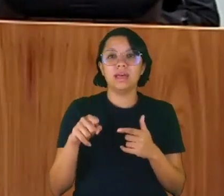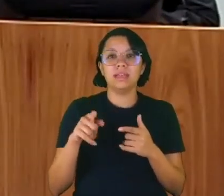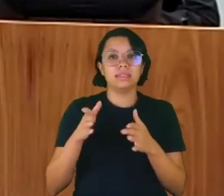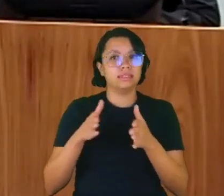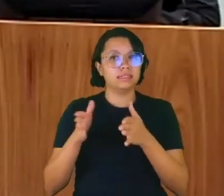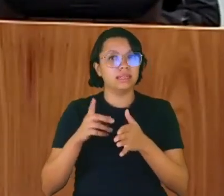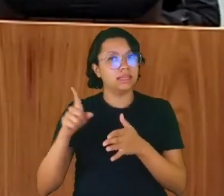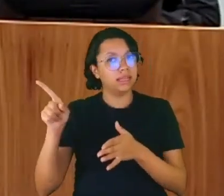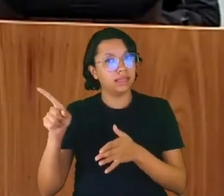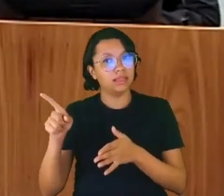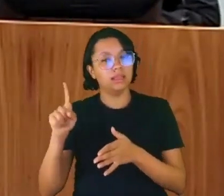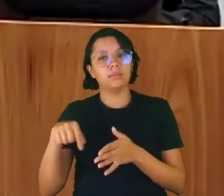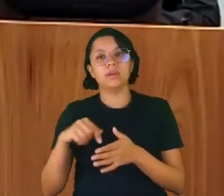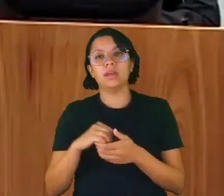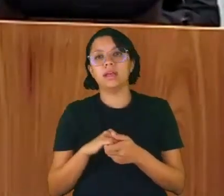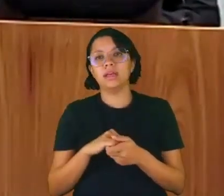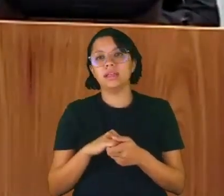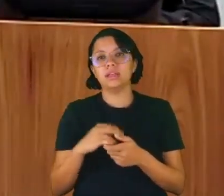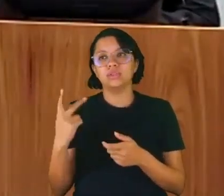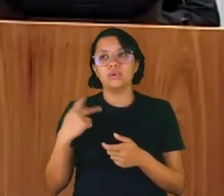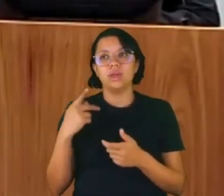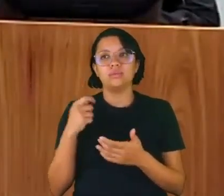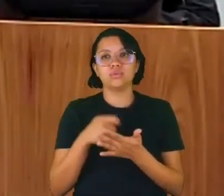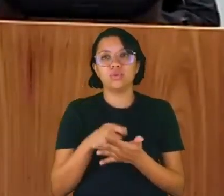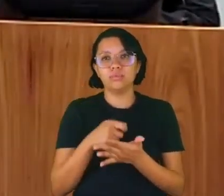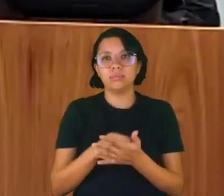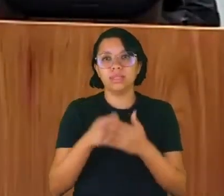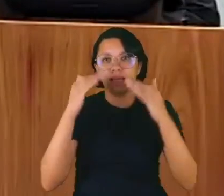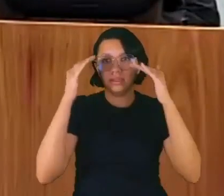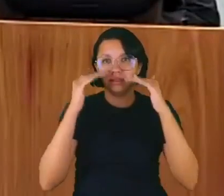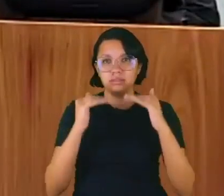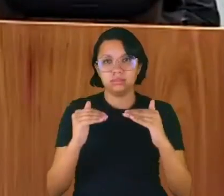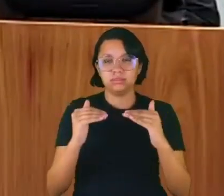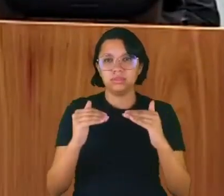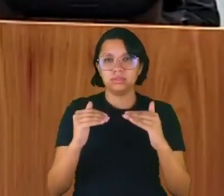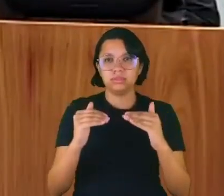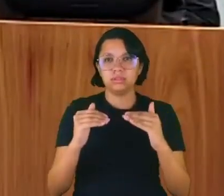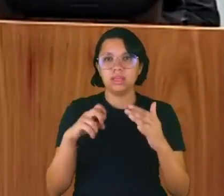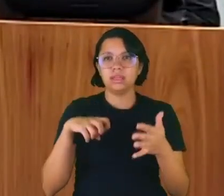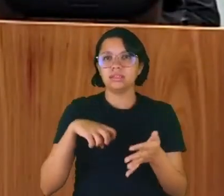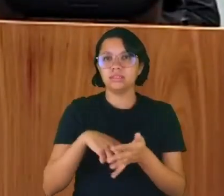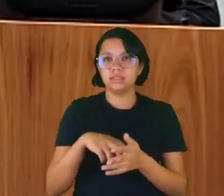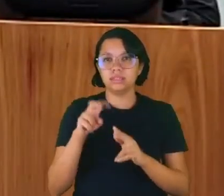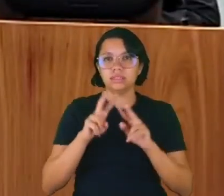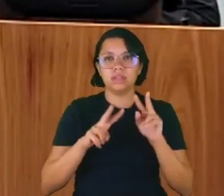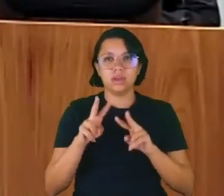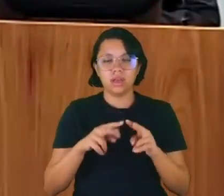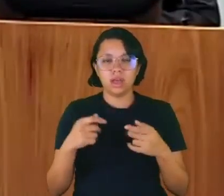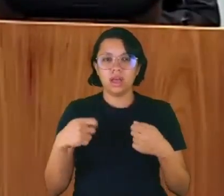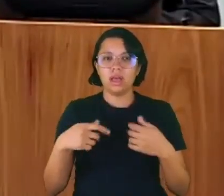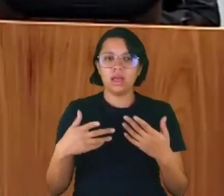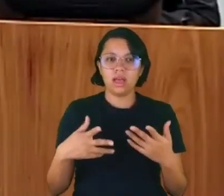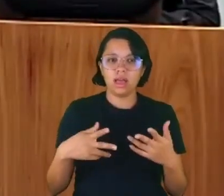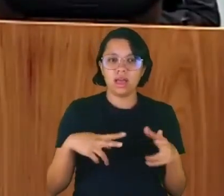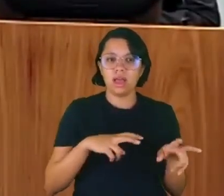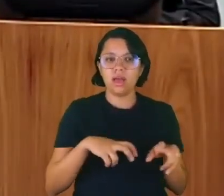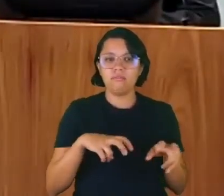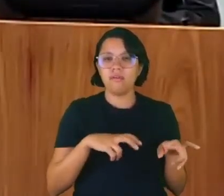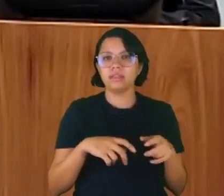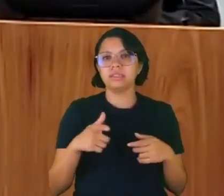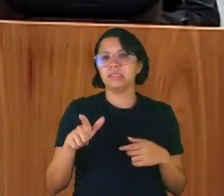época, que nós éramos obrigados a submeter a sentença ao reexame necessário, a Fazenda não tinha